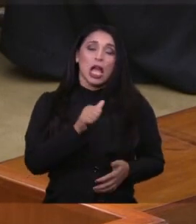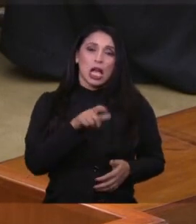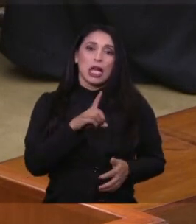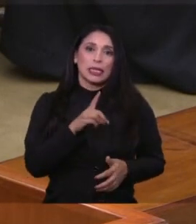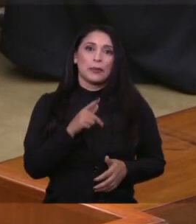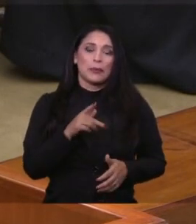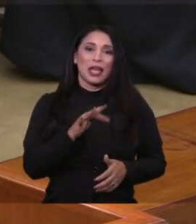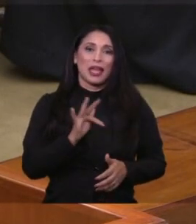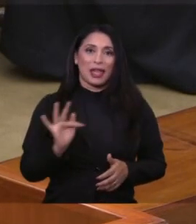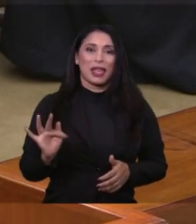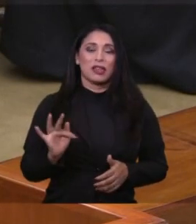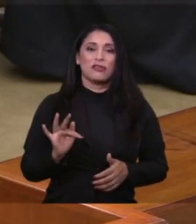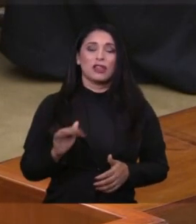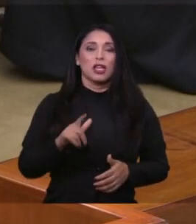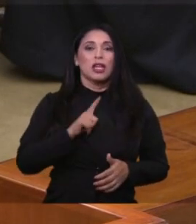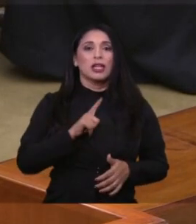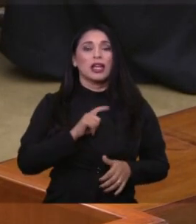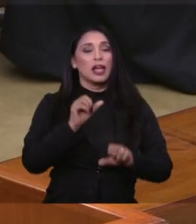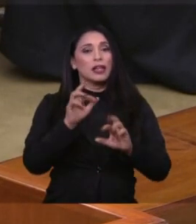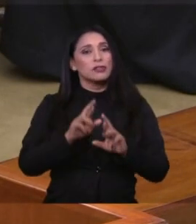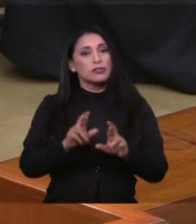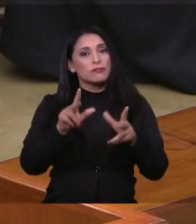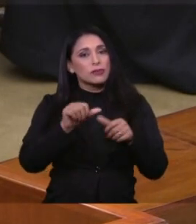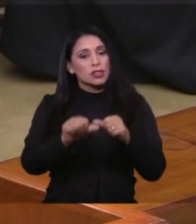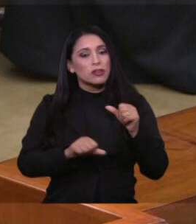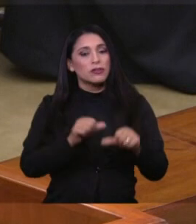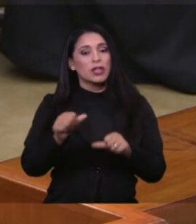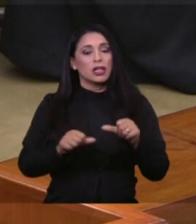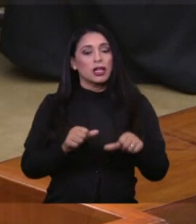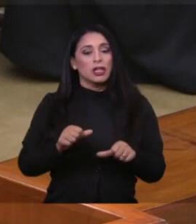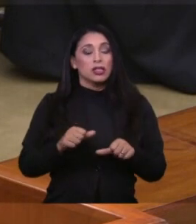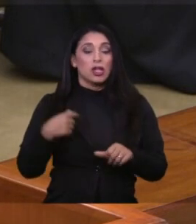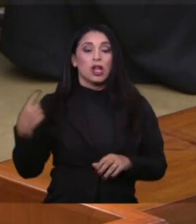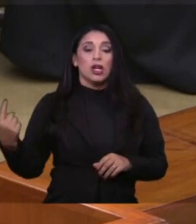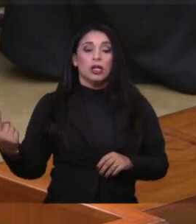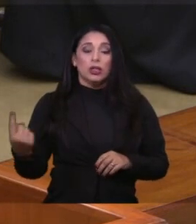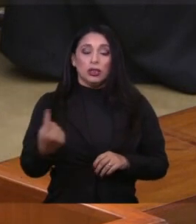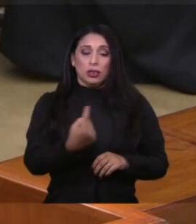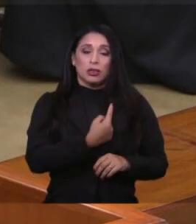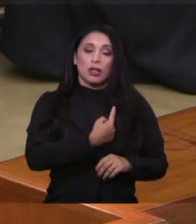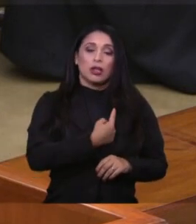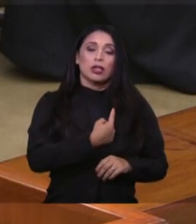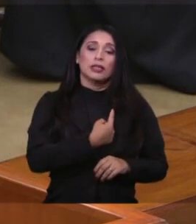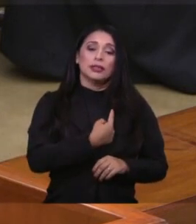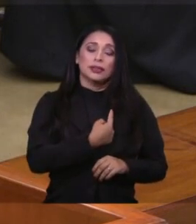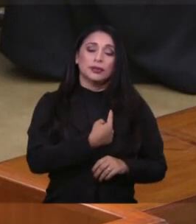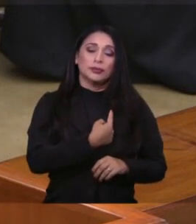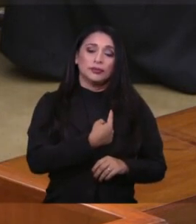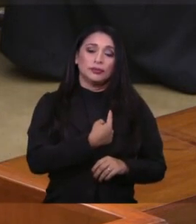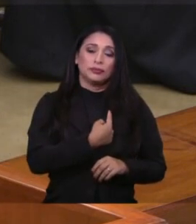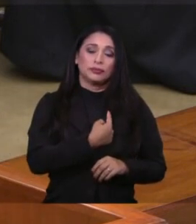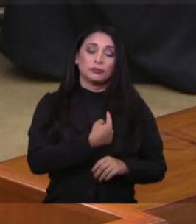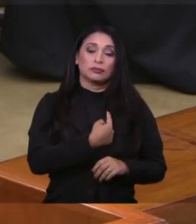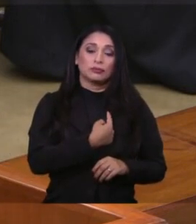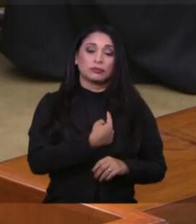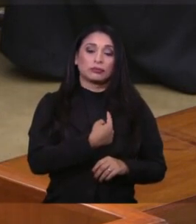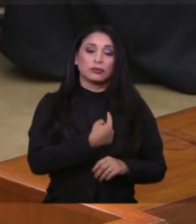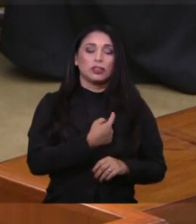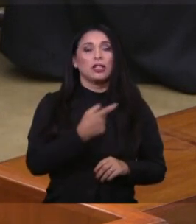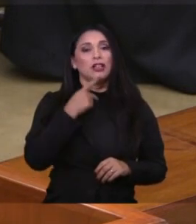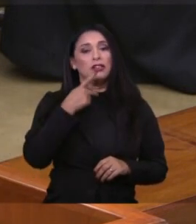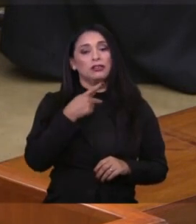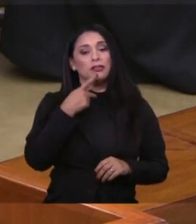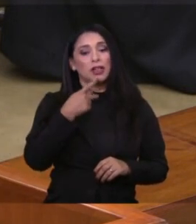de desconstruir isso. Afinal de contas, nós cansamos de gritar